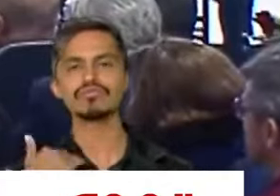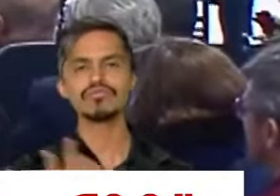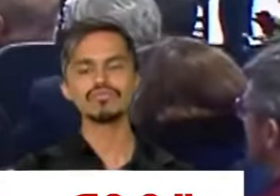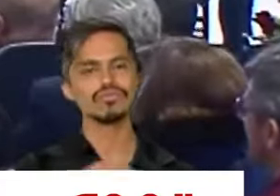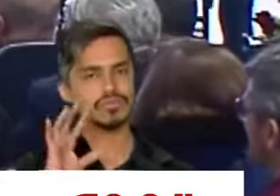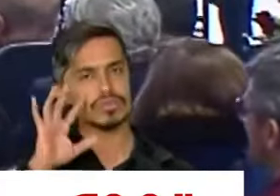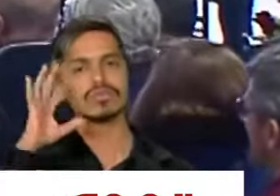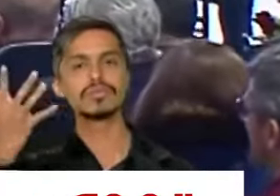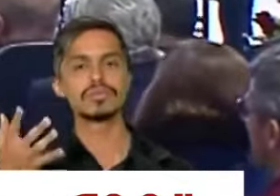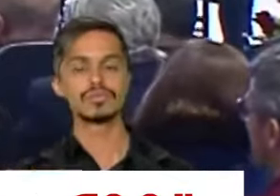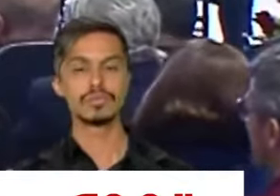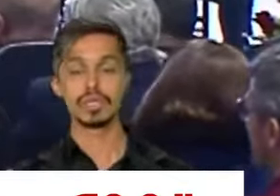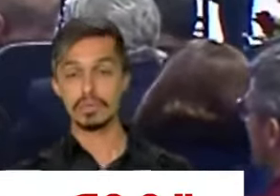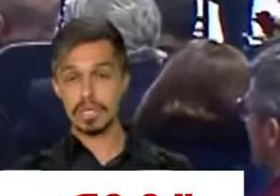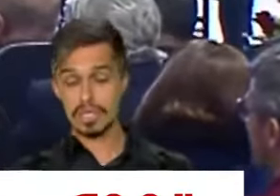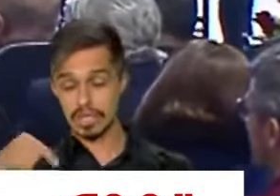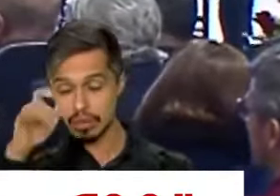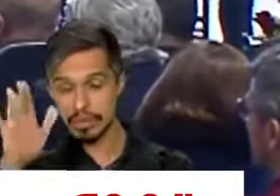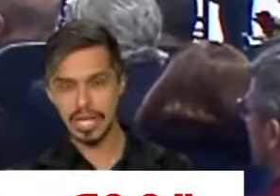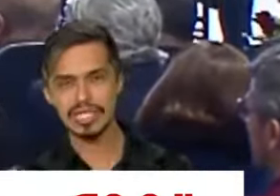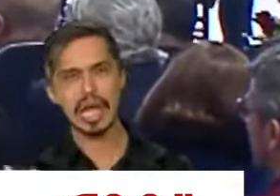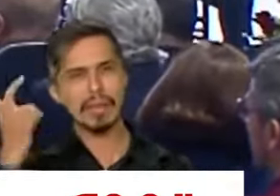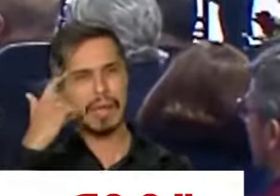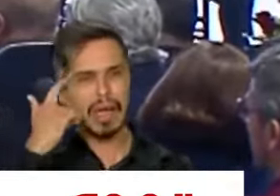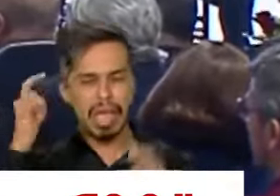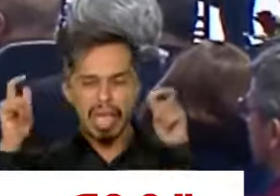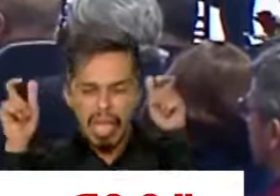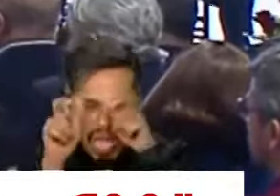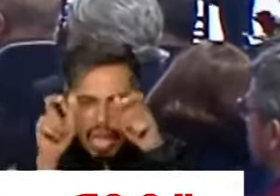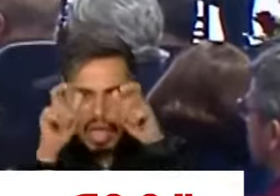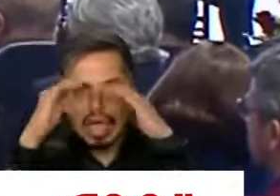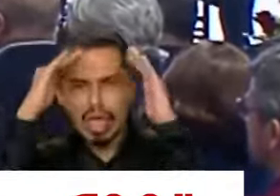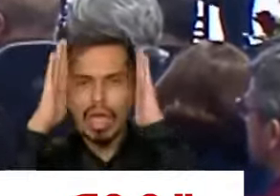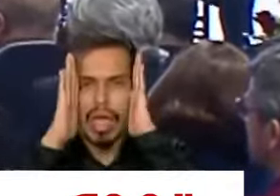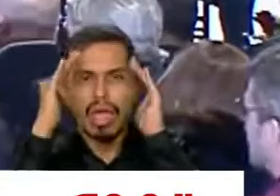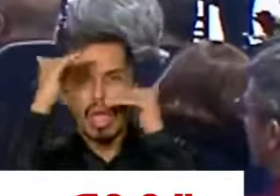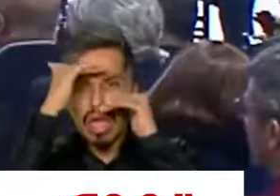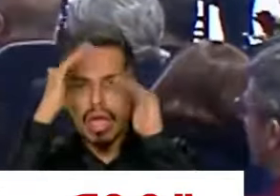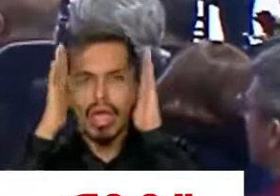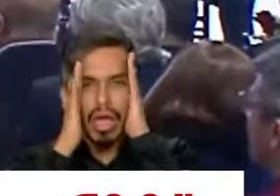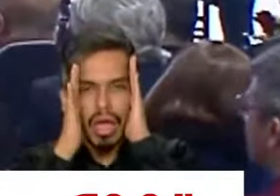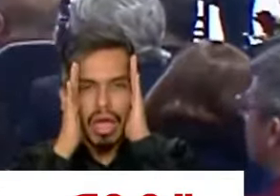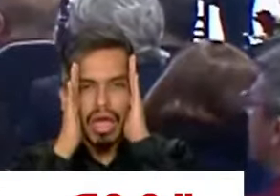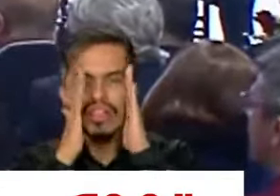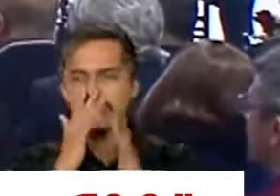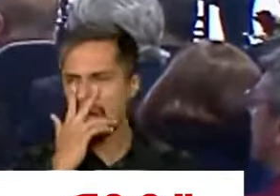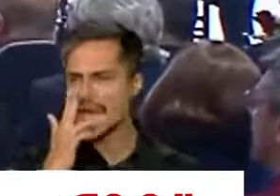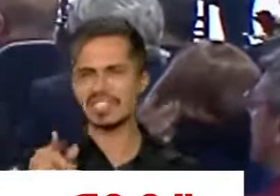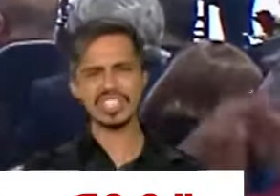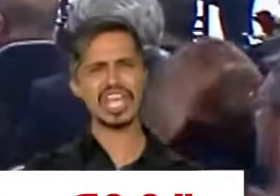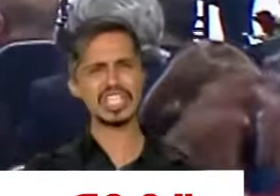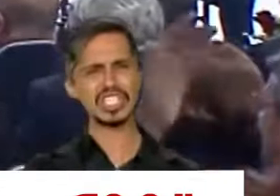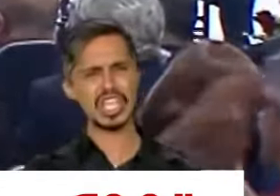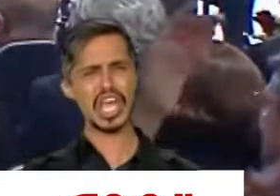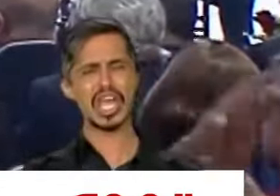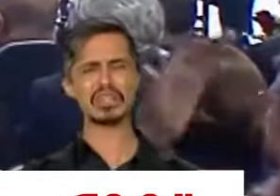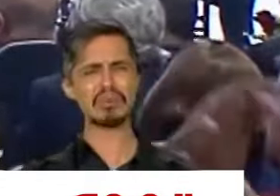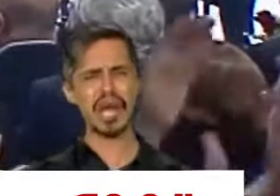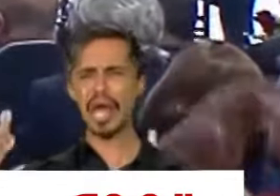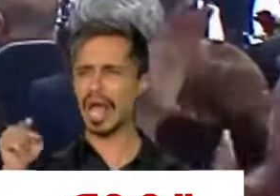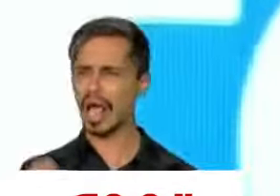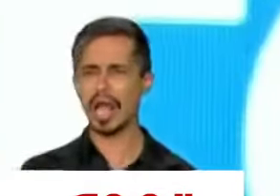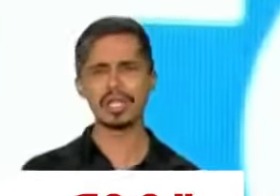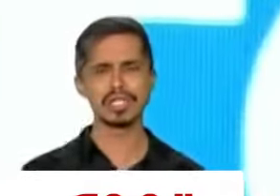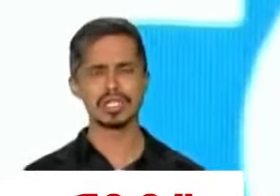acabar no Brasil é com a cabeça pequena de algumas pessoas que têm complexo de vira-lata, que não acredita nesse